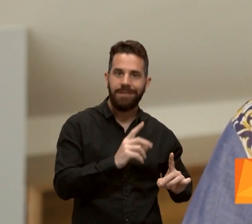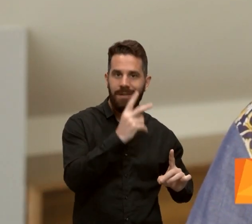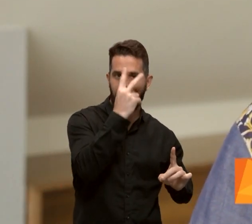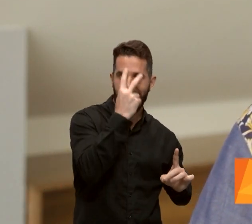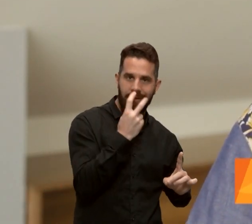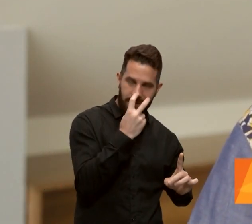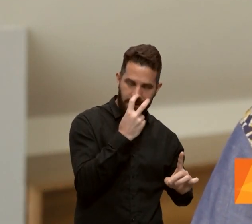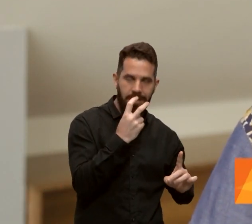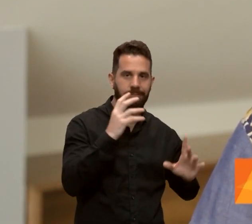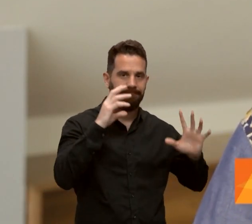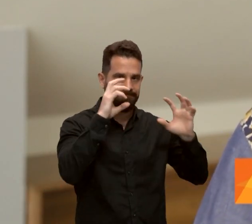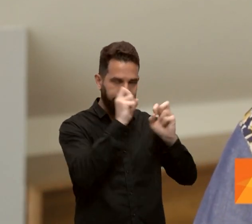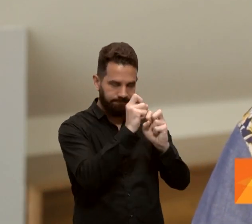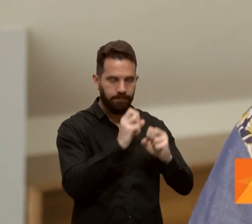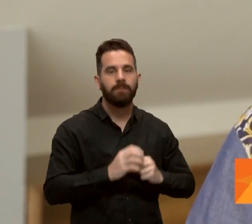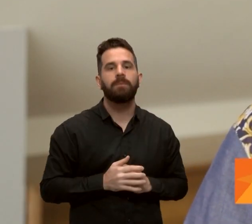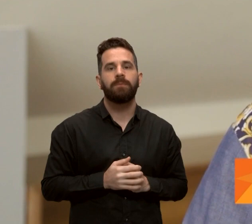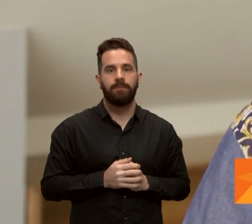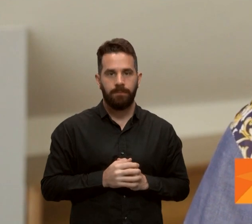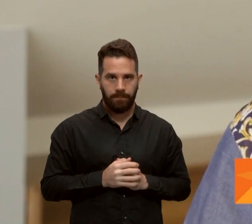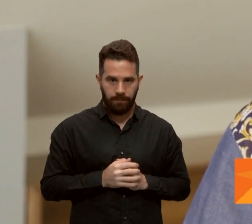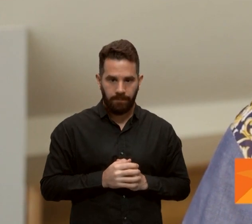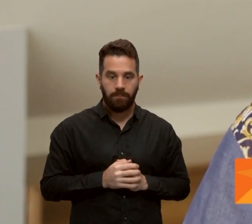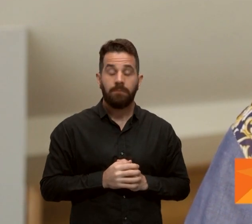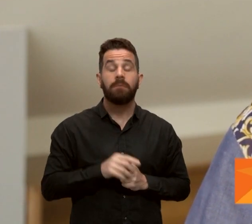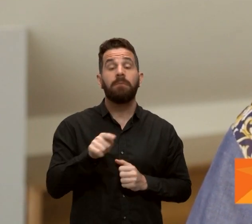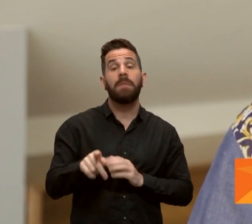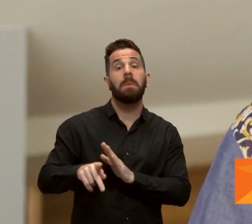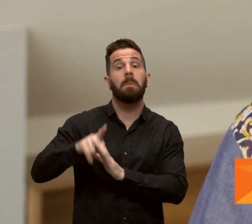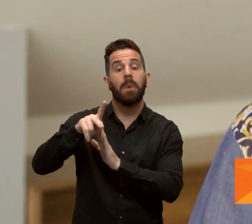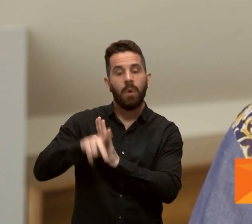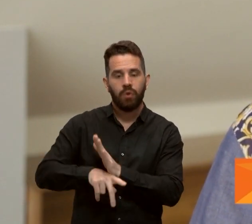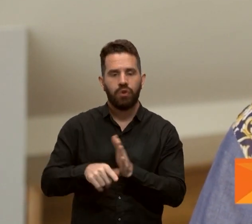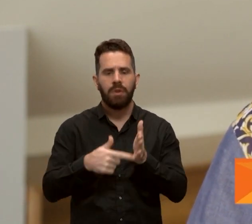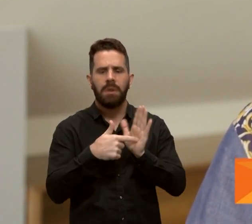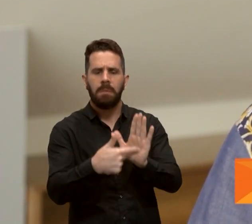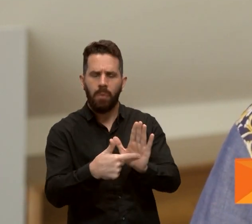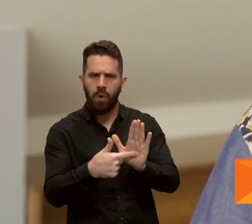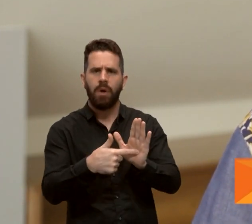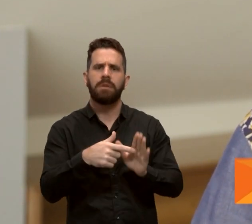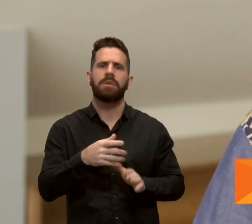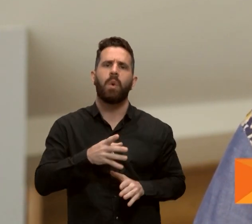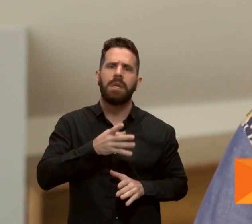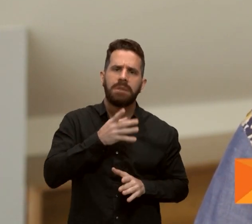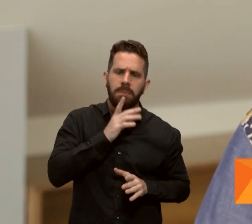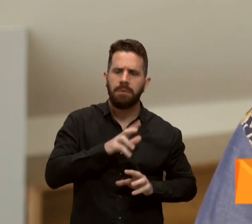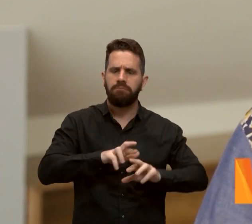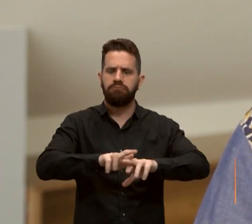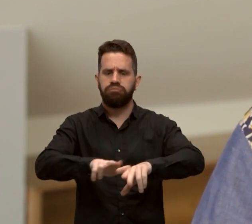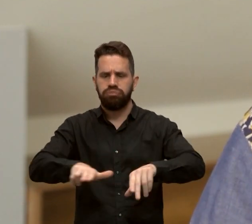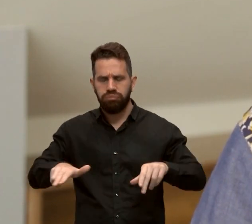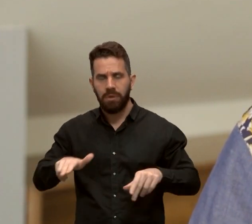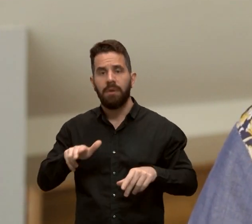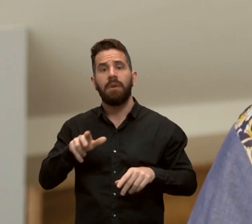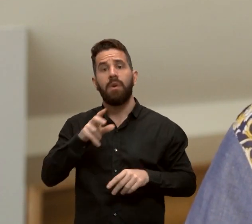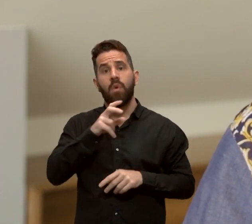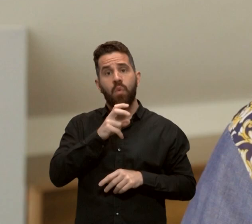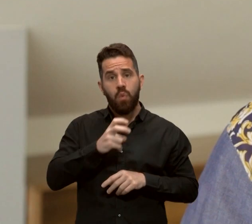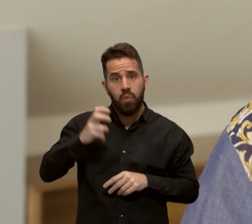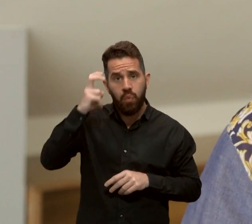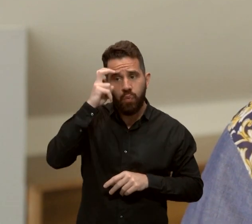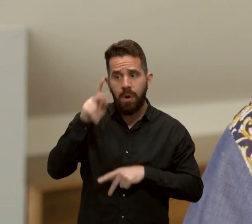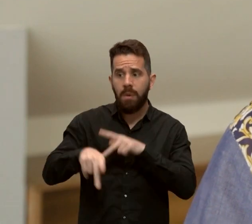esse, né, que traz um pouquinho do conhecimento da cultura popular e traz acessibilidade para os